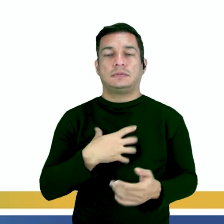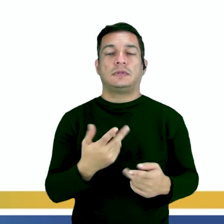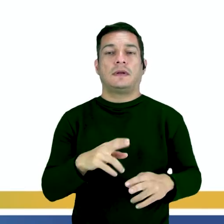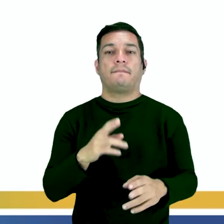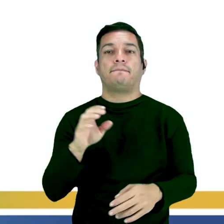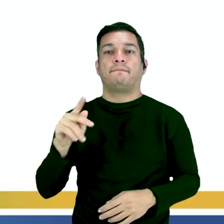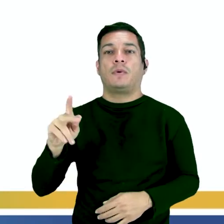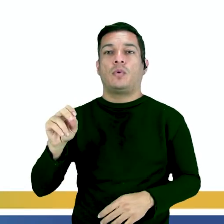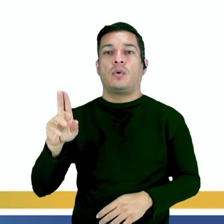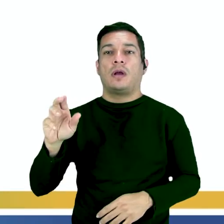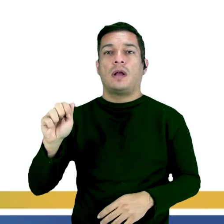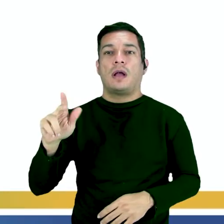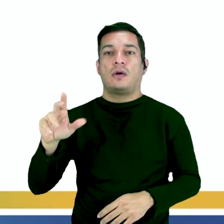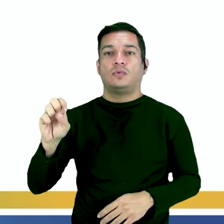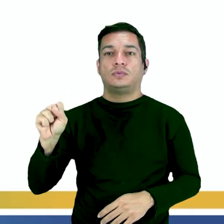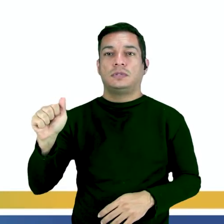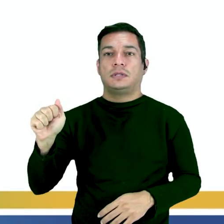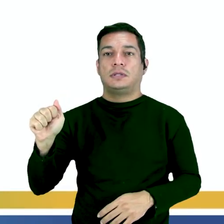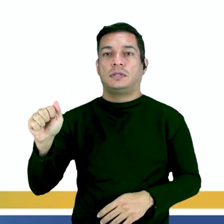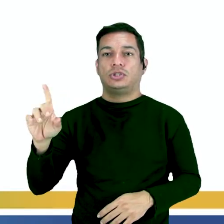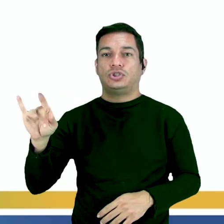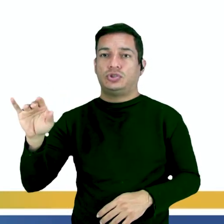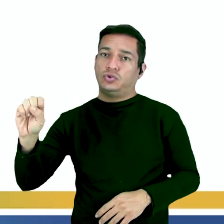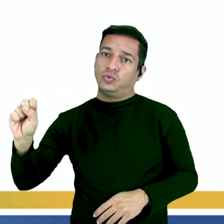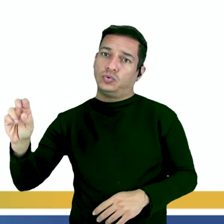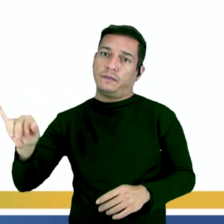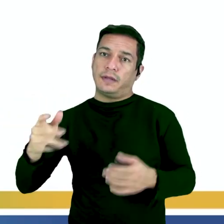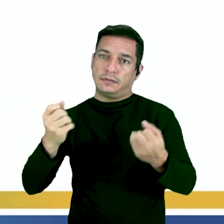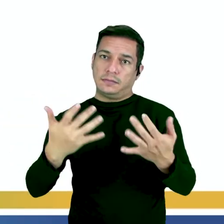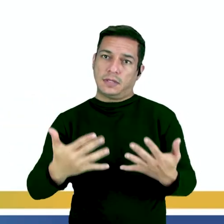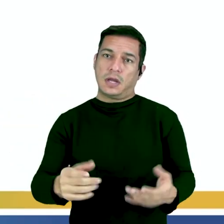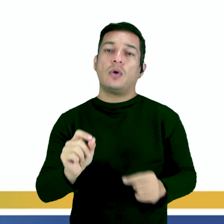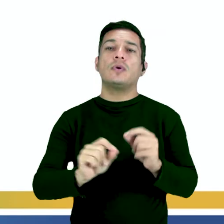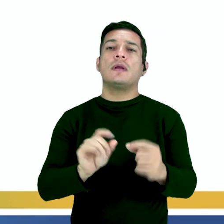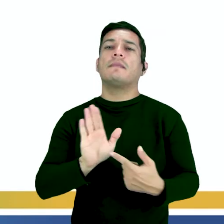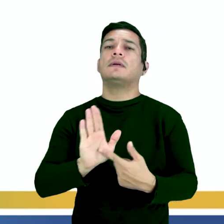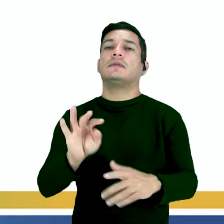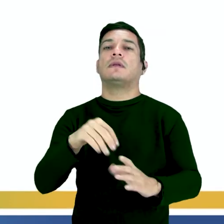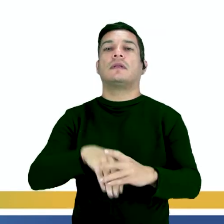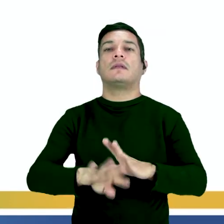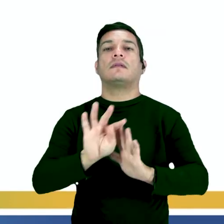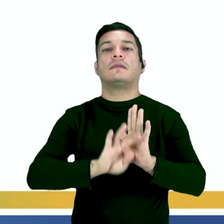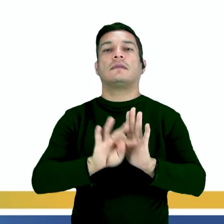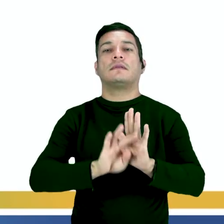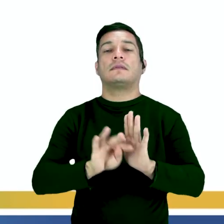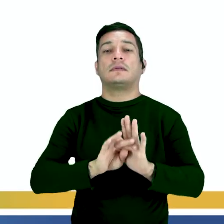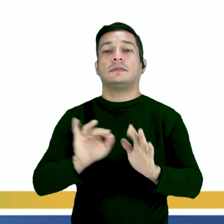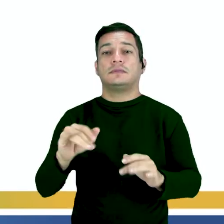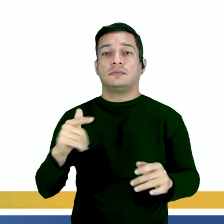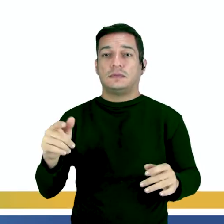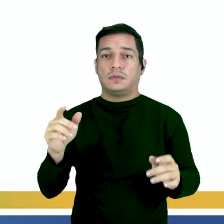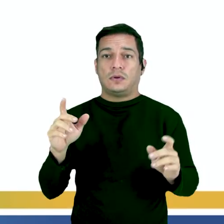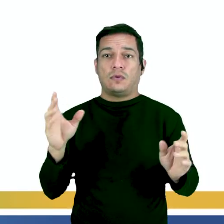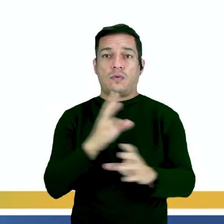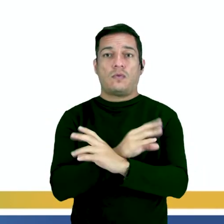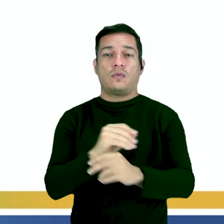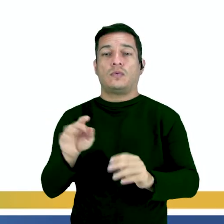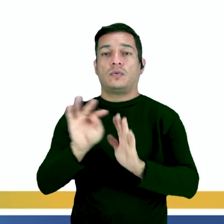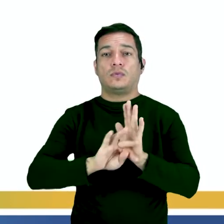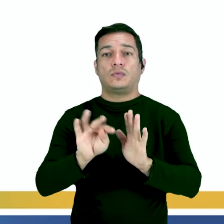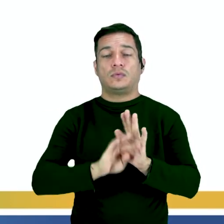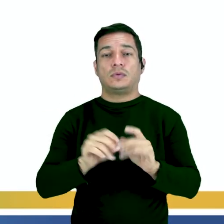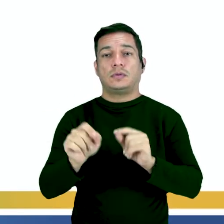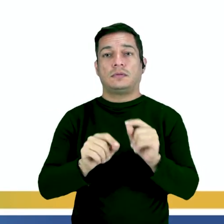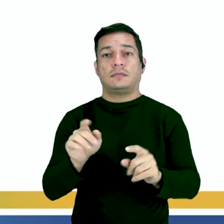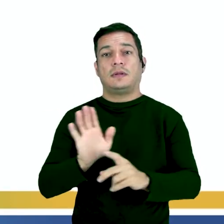causa disso vai justificar ali o que ele apresentou dentro do texto, certo? Sem essas conjunções, o texto, além